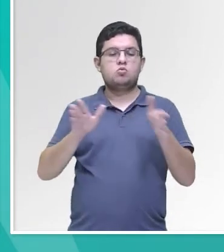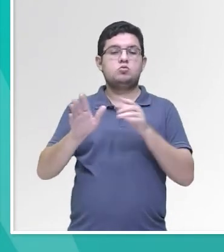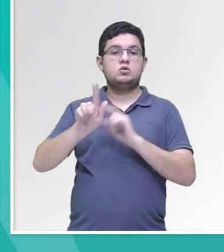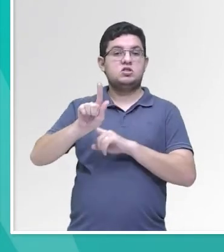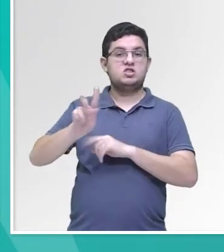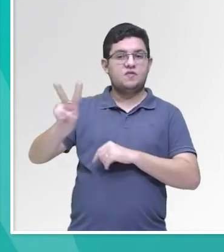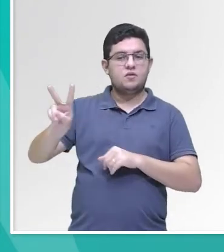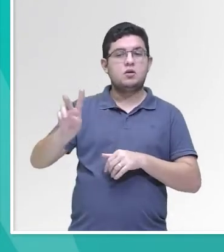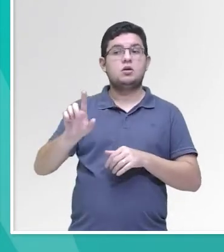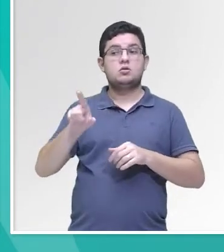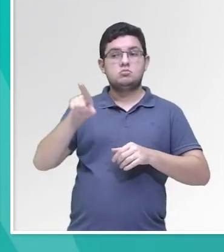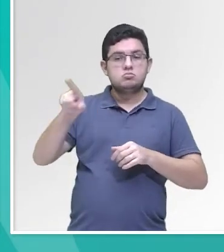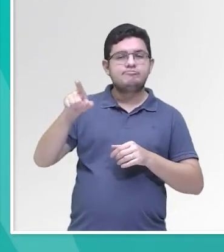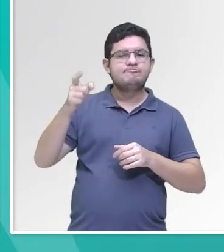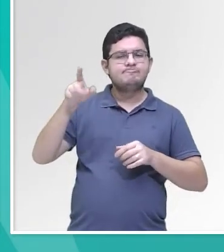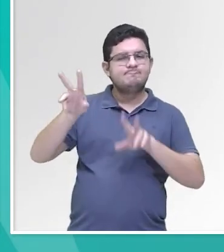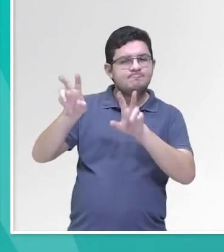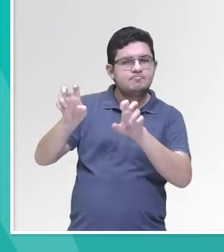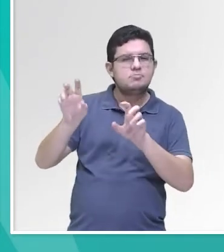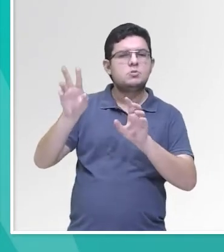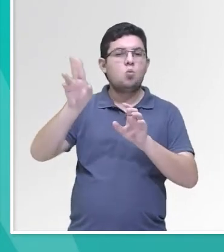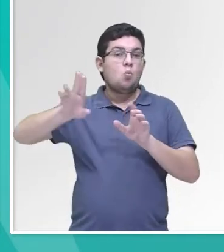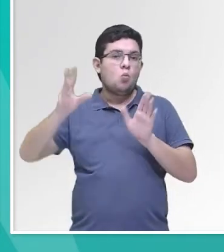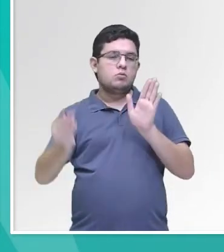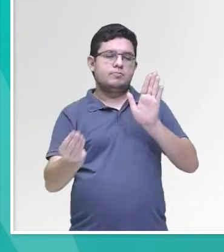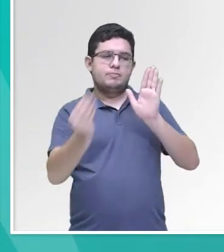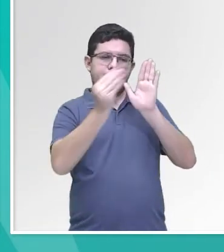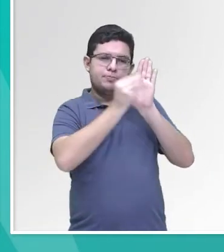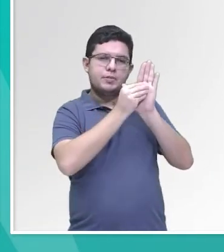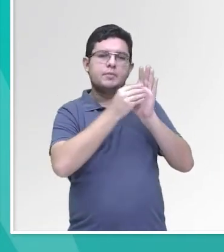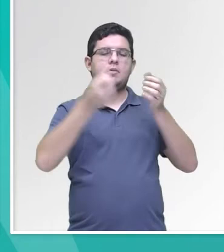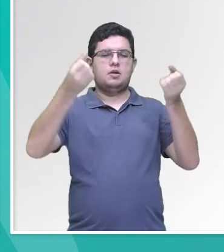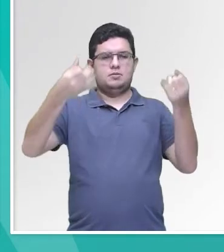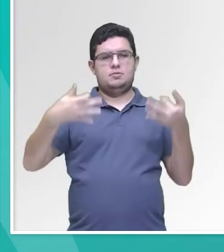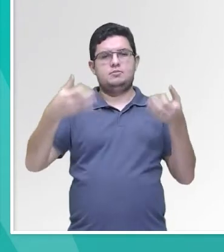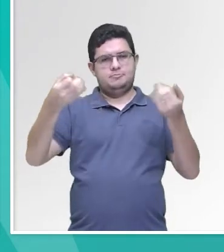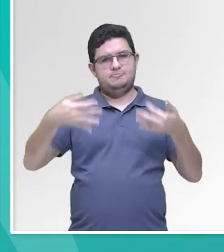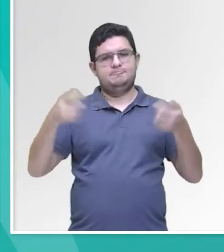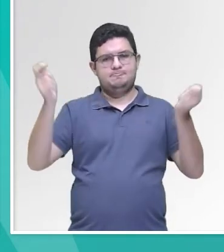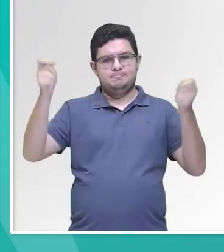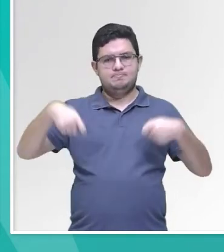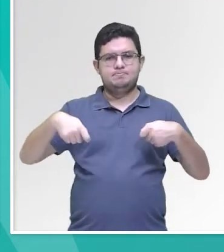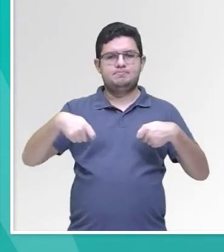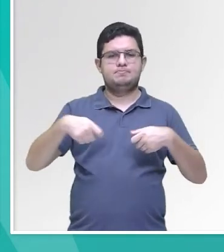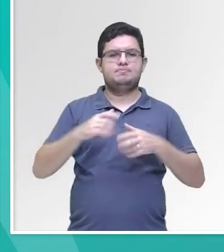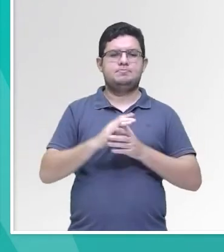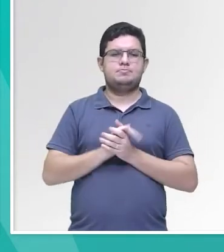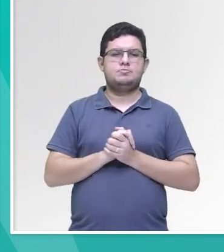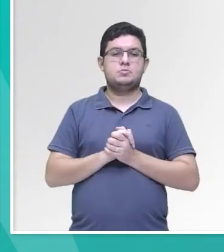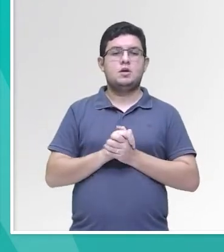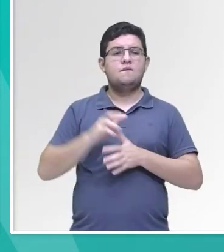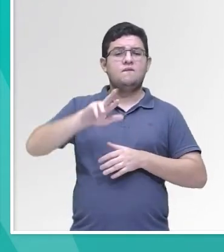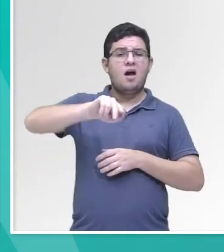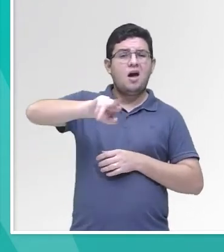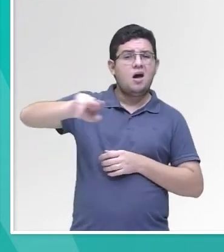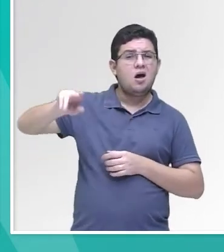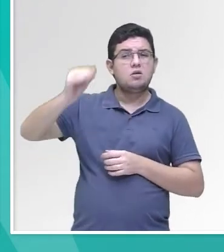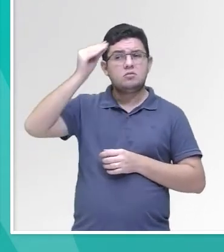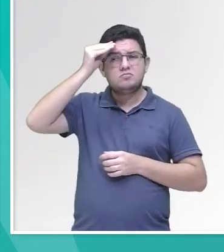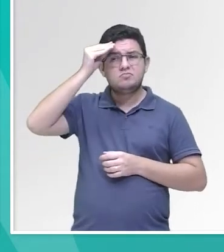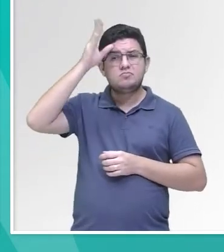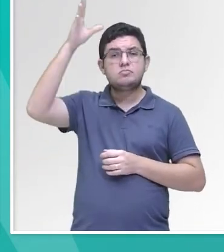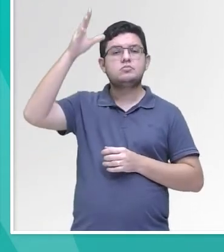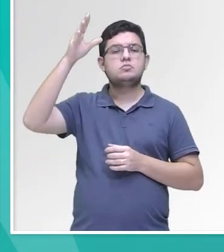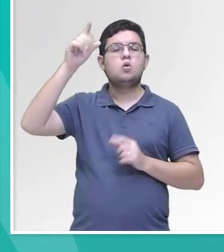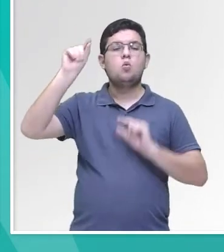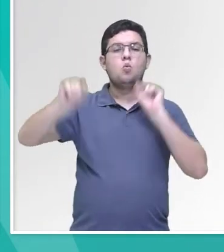posso utilizar esse conhecimento como um argumento. Nota, então, que as coisas que você vai estudando durante o ano